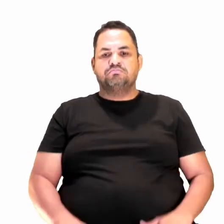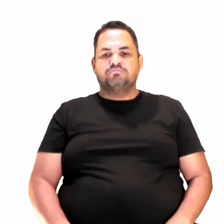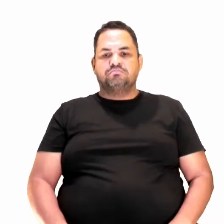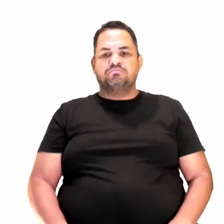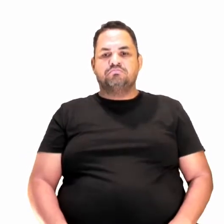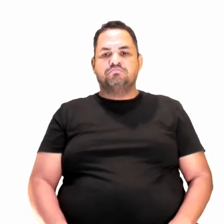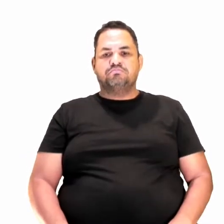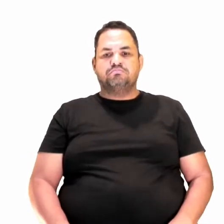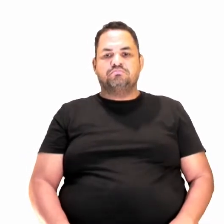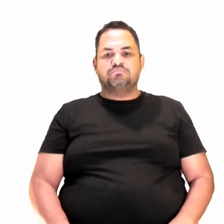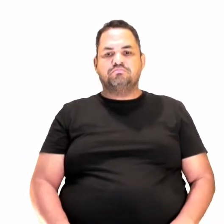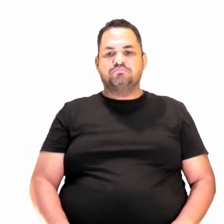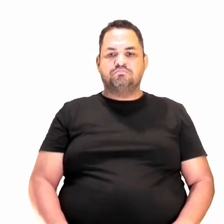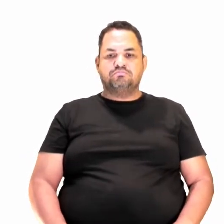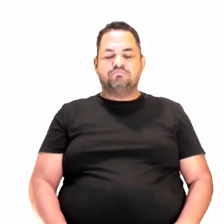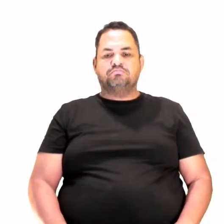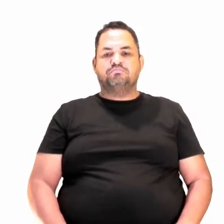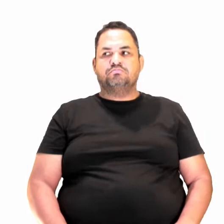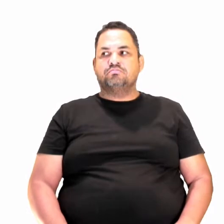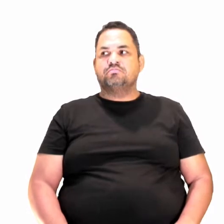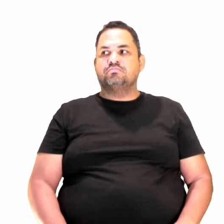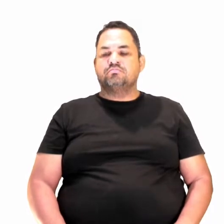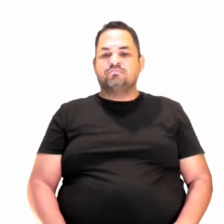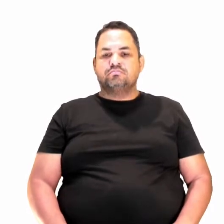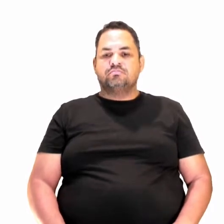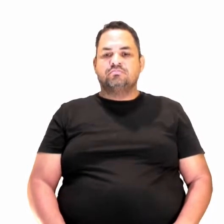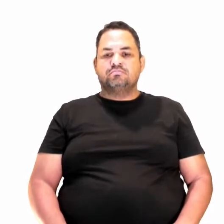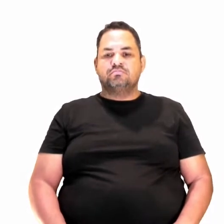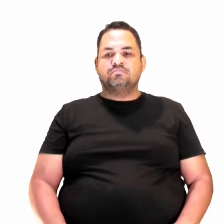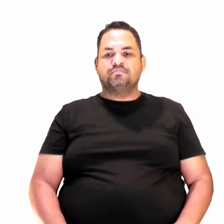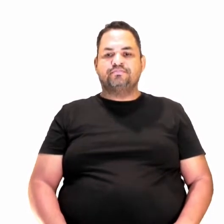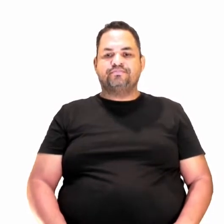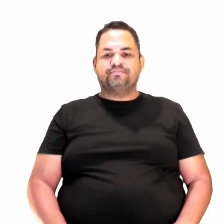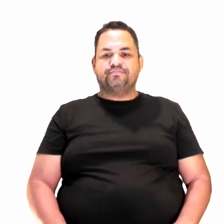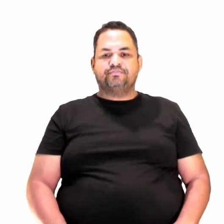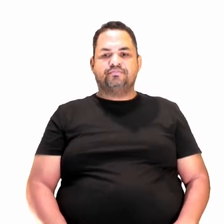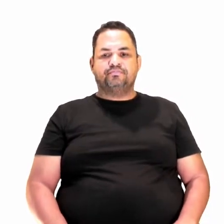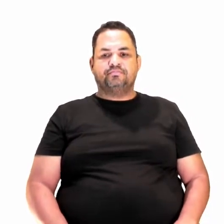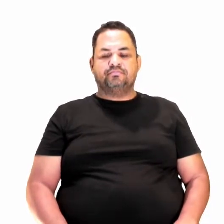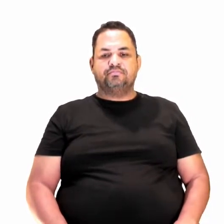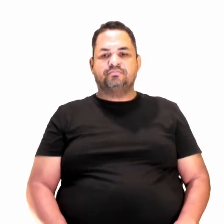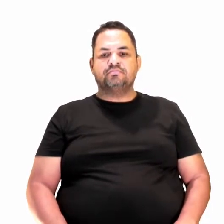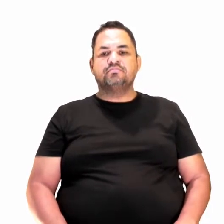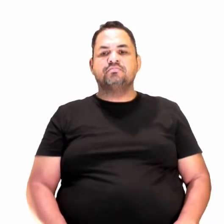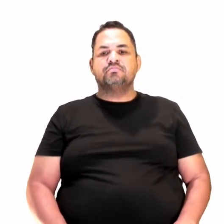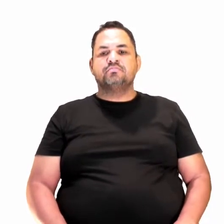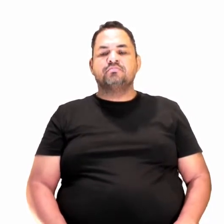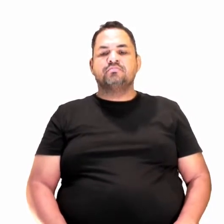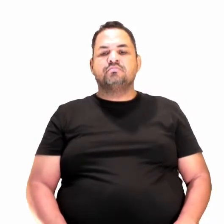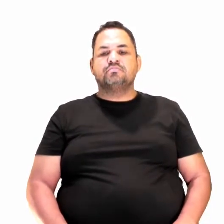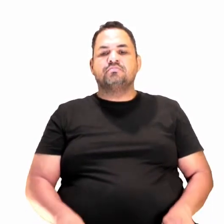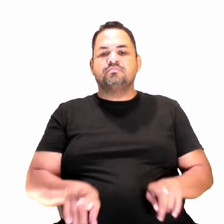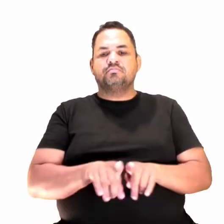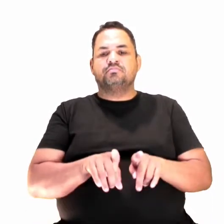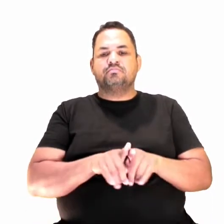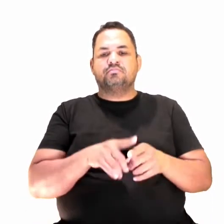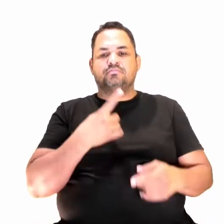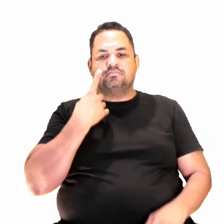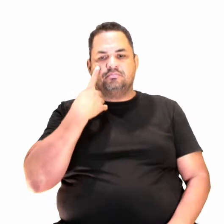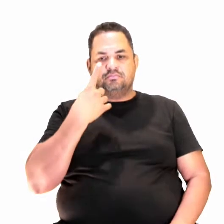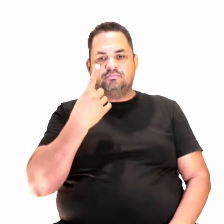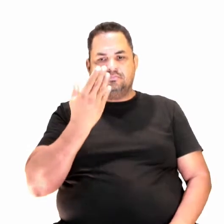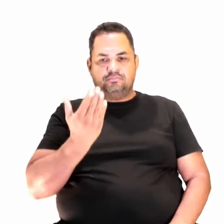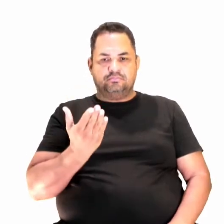ser vigoréxico, tá entendendo? Aquela eating disorder que a gente comentou na nossa aula. Também a gente viu sobre o